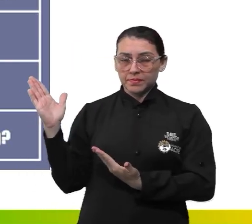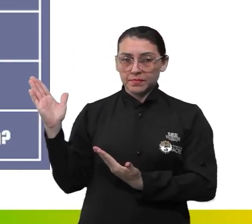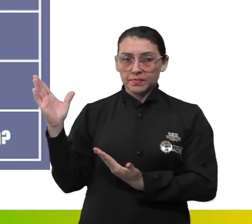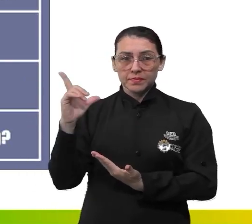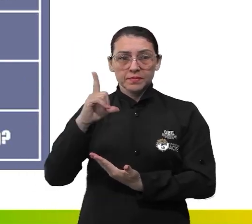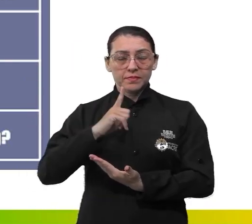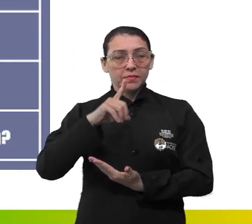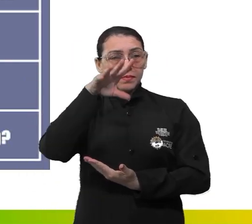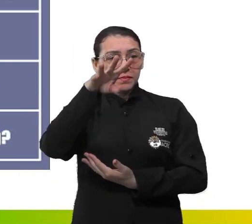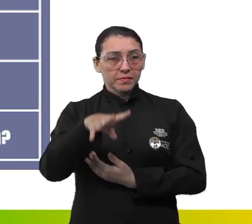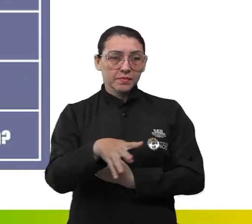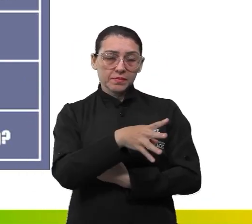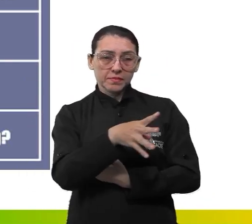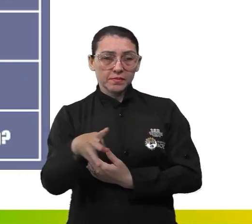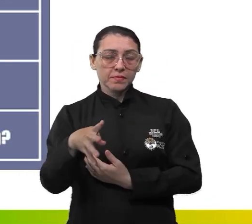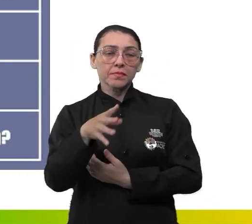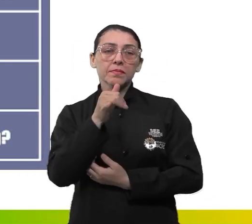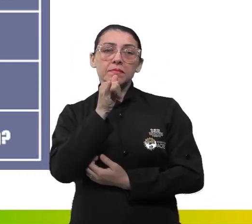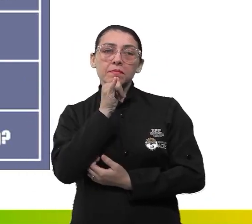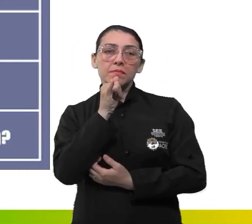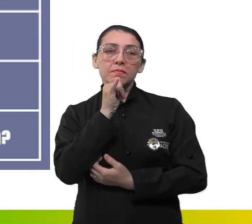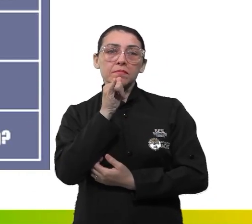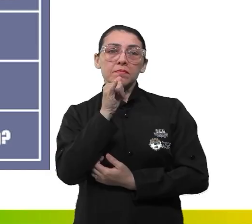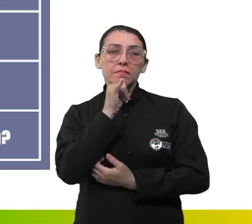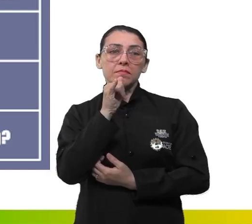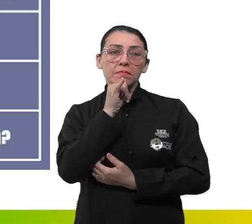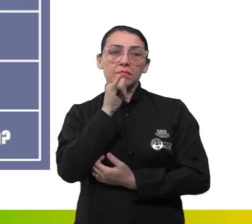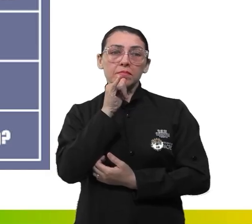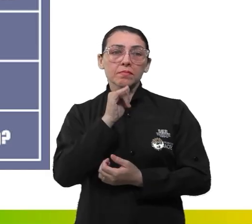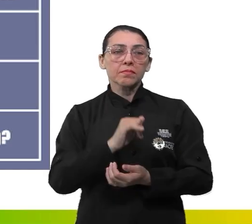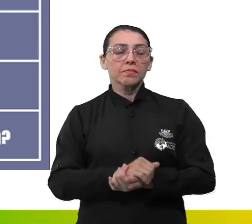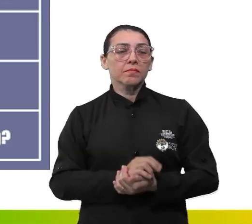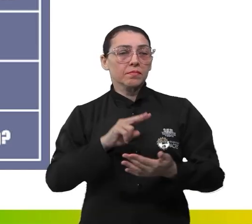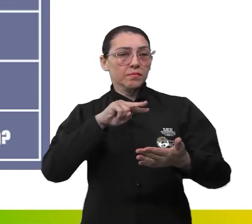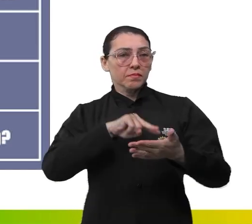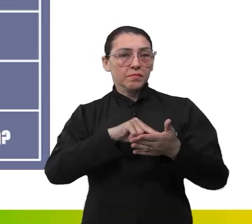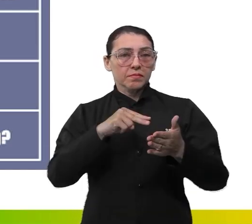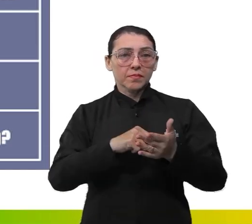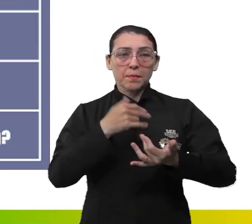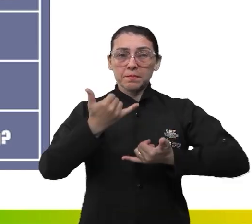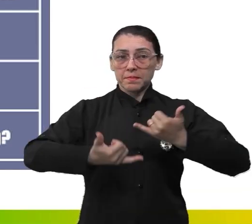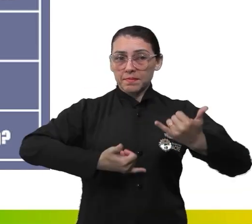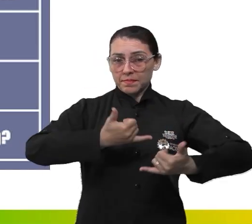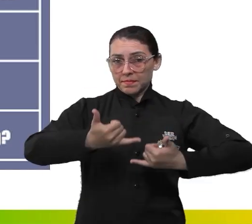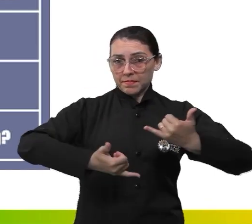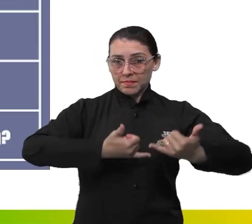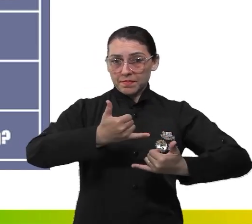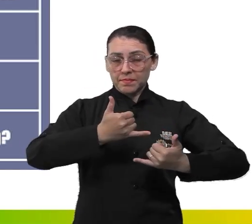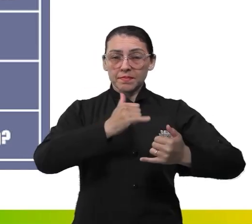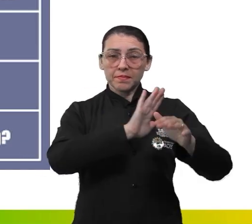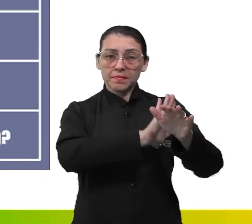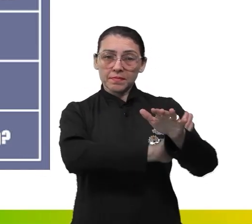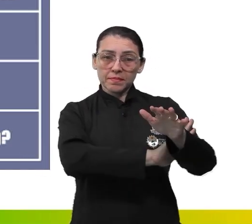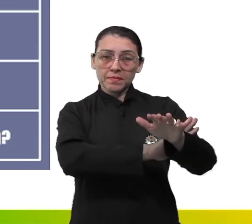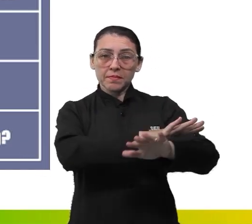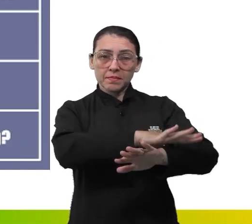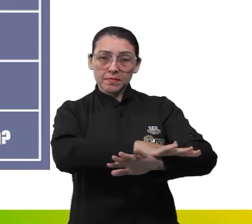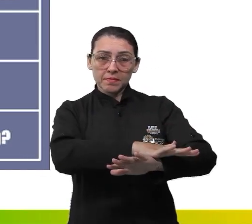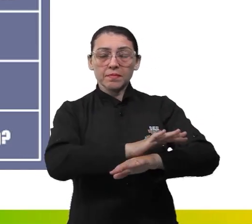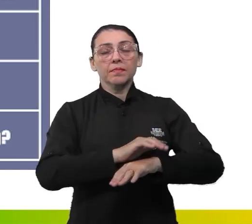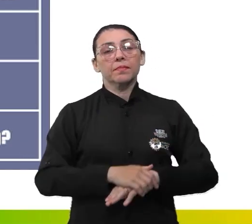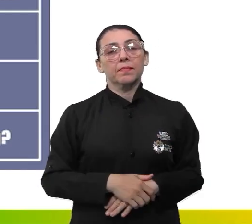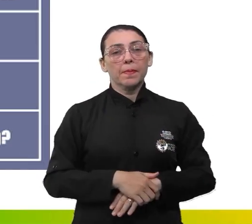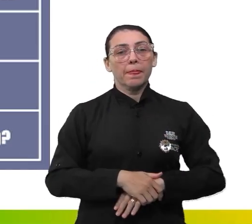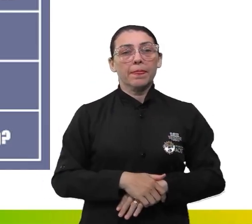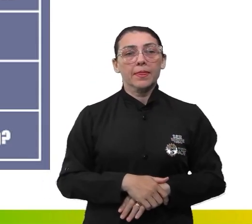Nós temos aqui outro exemplo que é o verbo to play, que significa brincar, tocar, enfim.